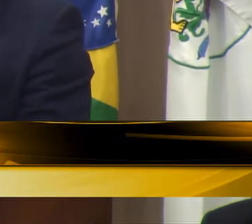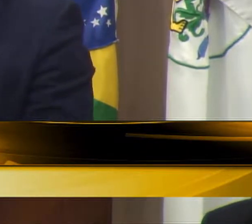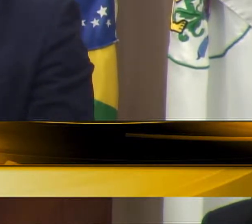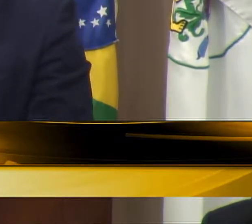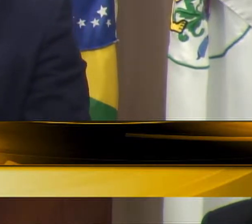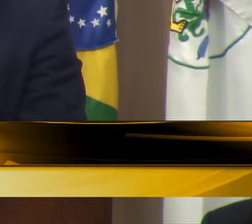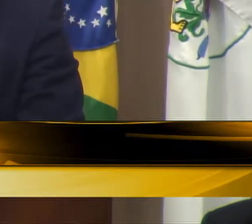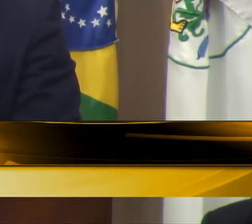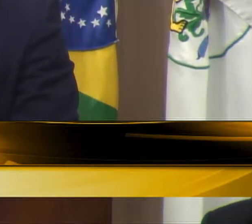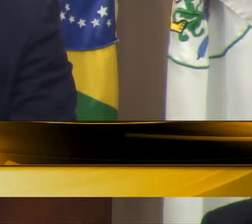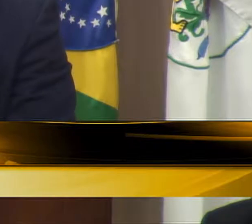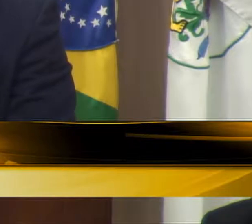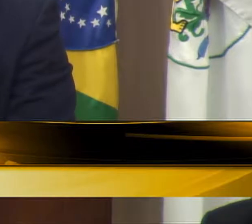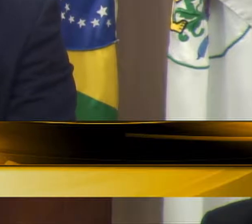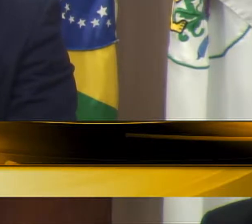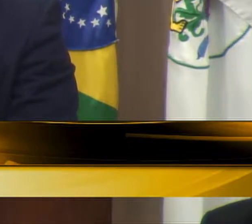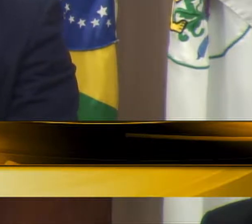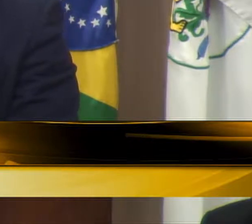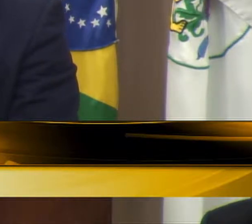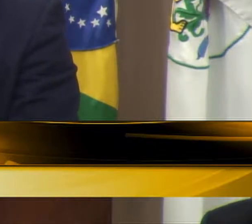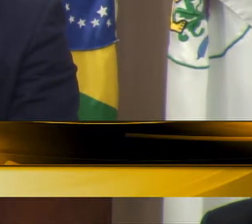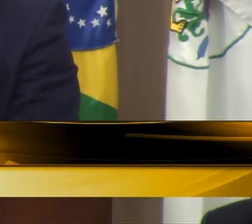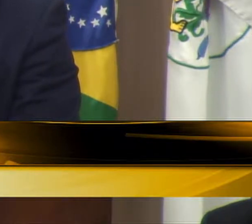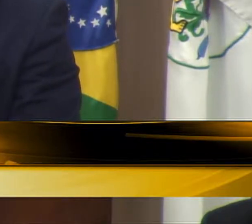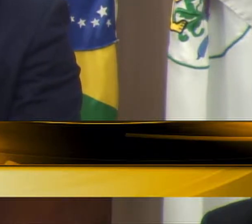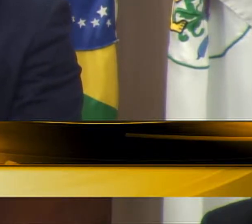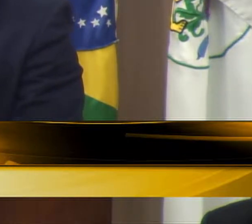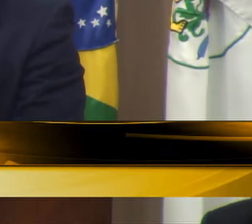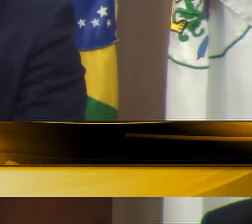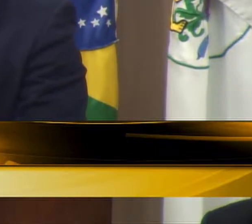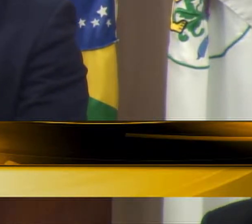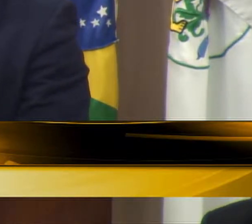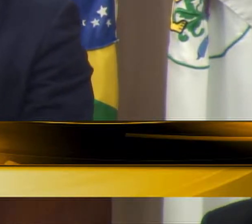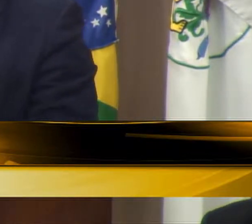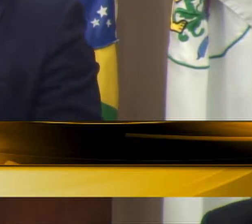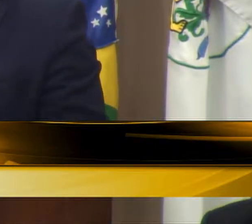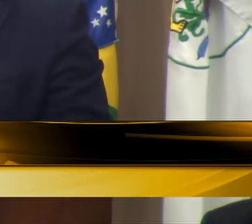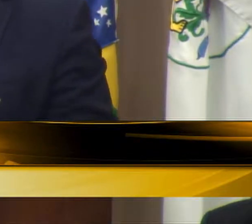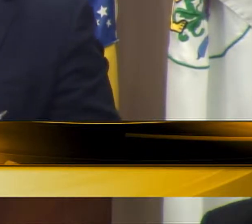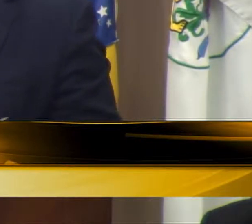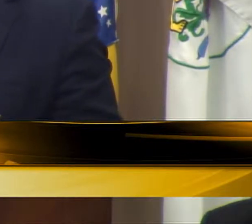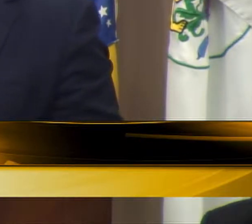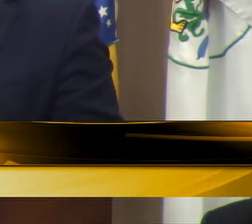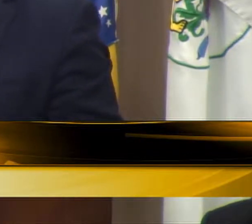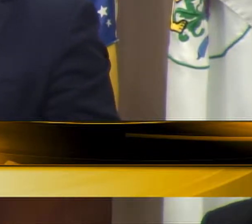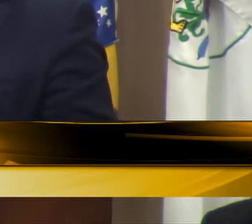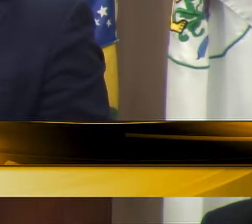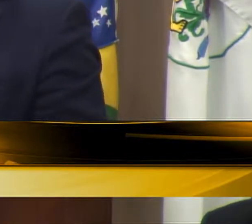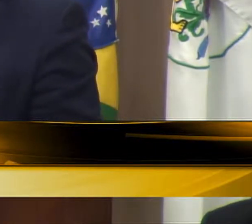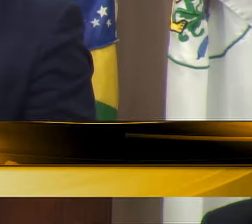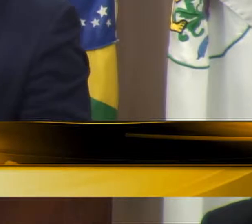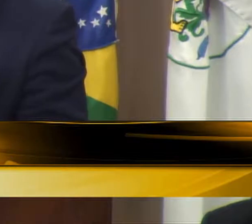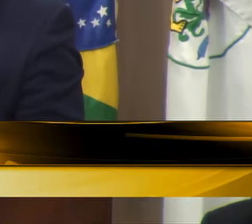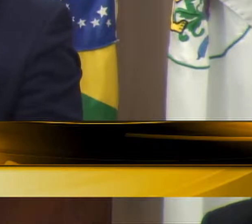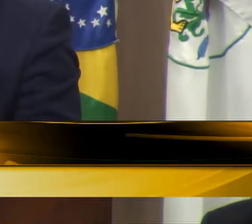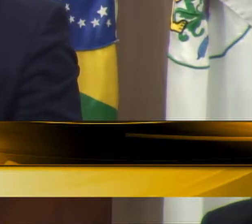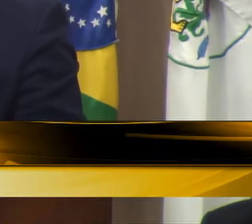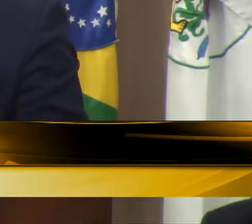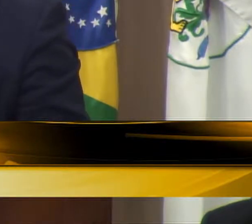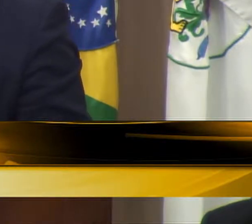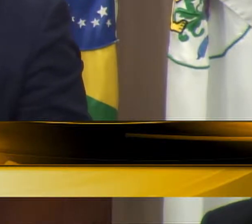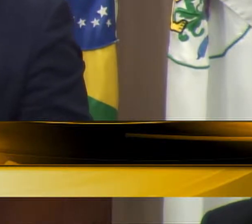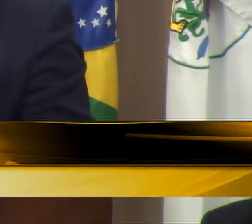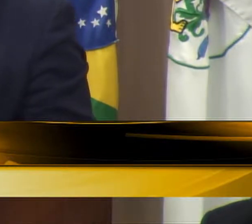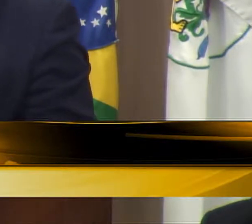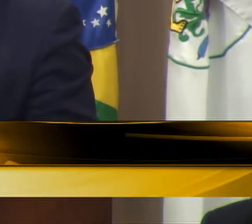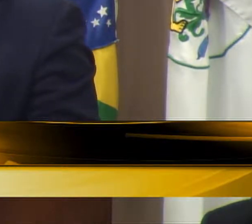manhã, 2.000 curtidas, 2.000 curtidas no Facebook do Pioneiro, mais de